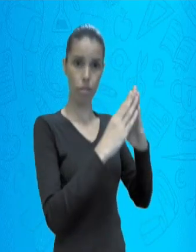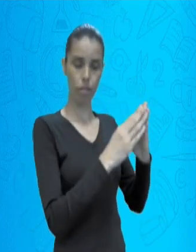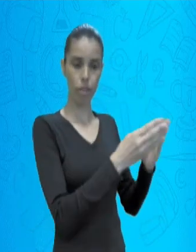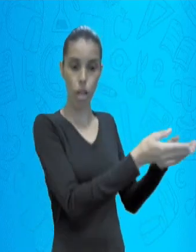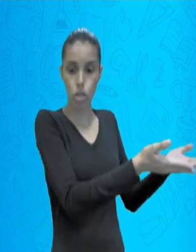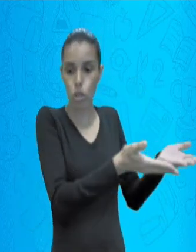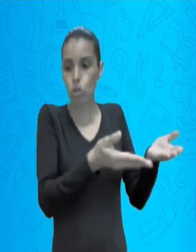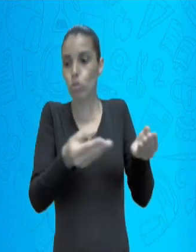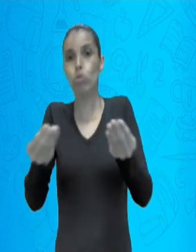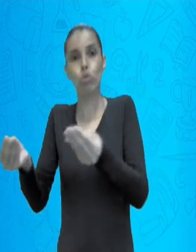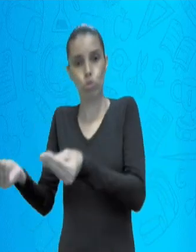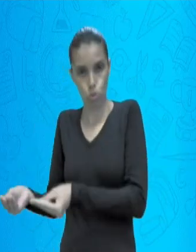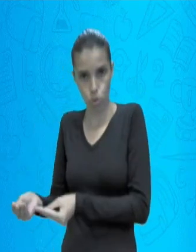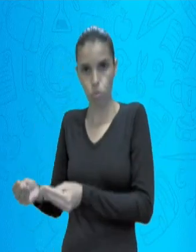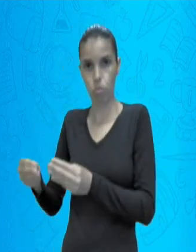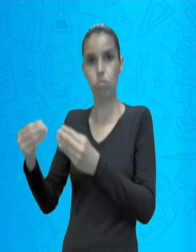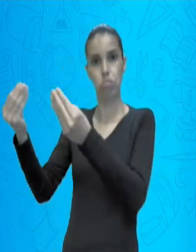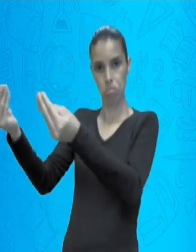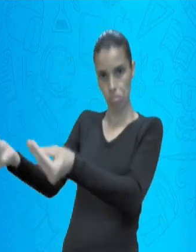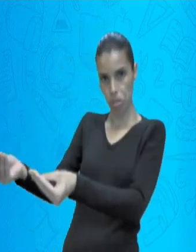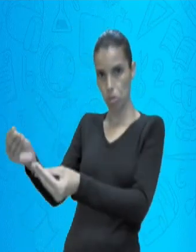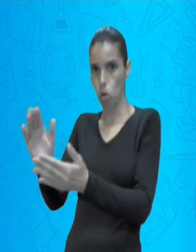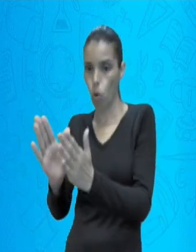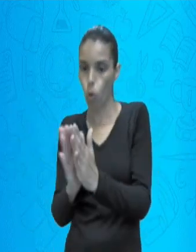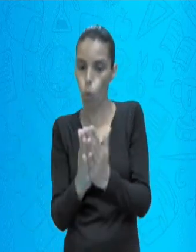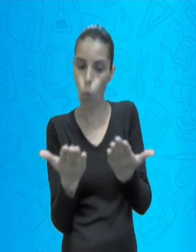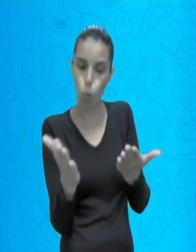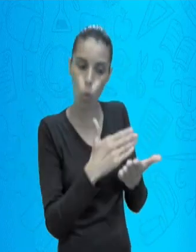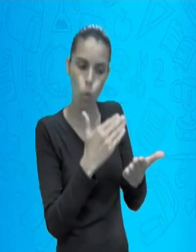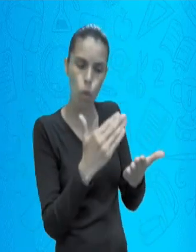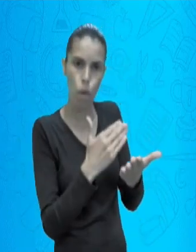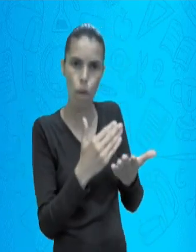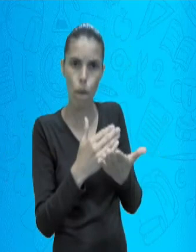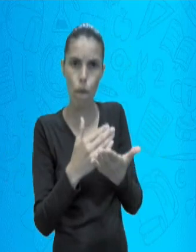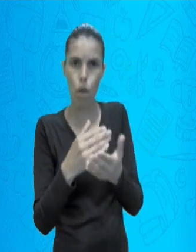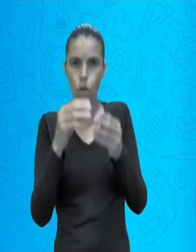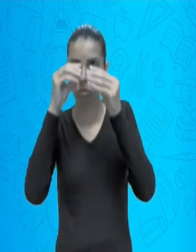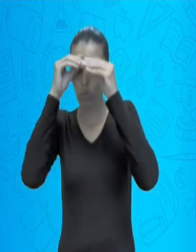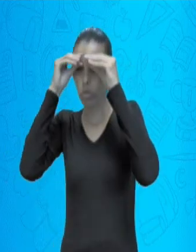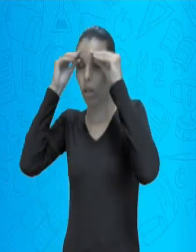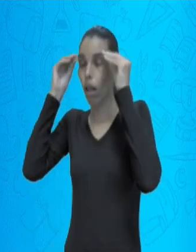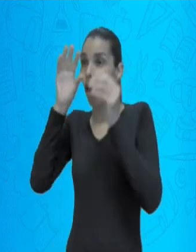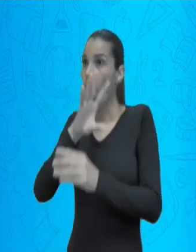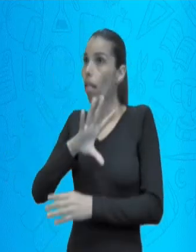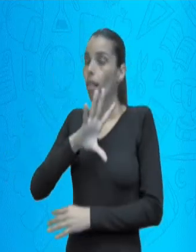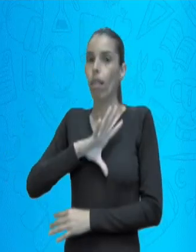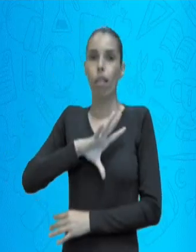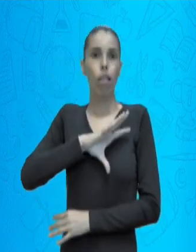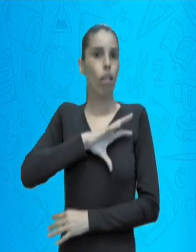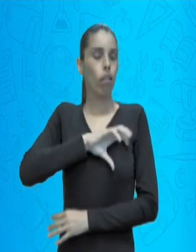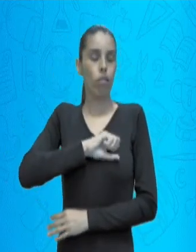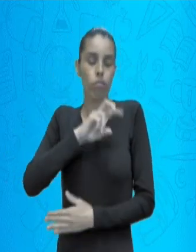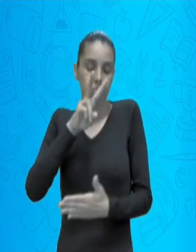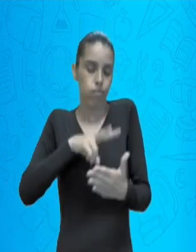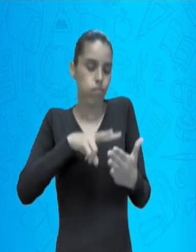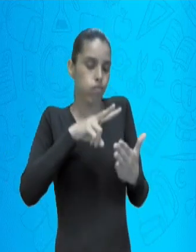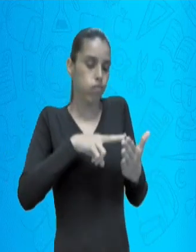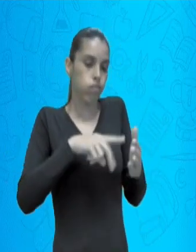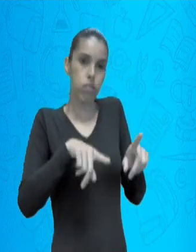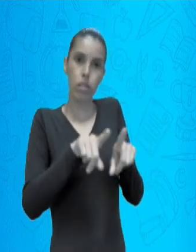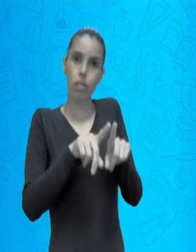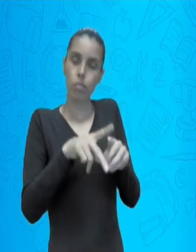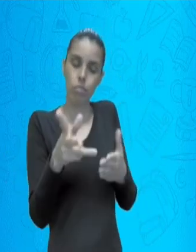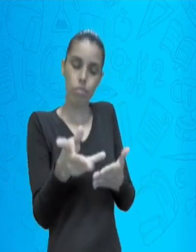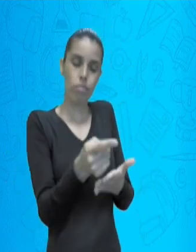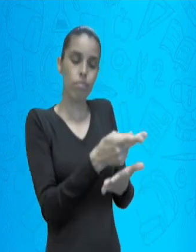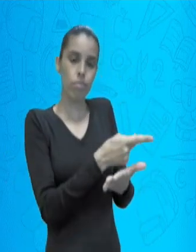livro que ele gostava de folhear, de escrever naquele livro e até mesmo desenhar. Com 5